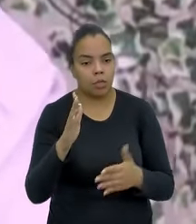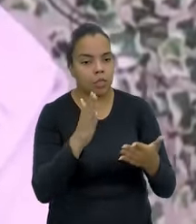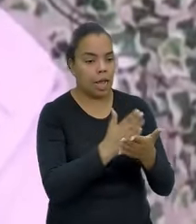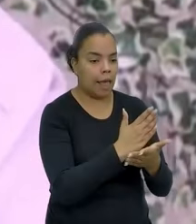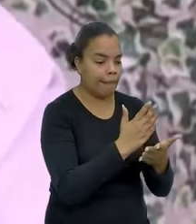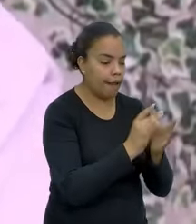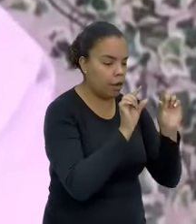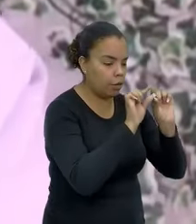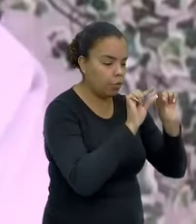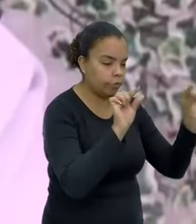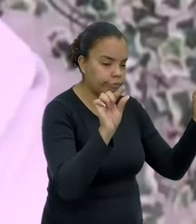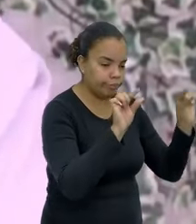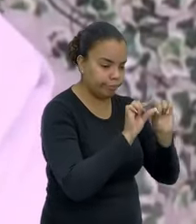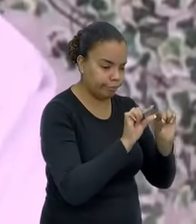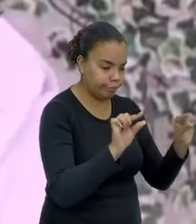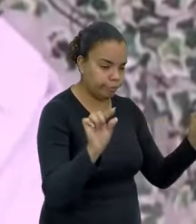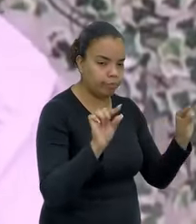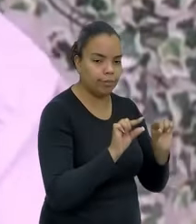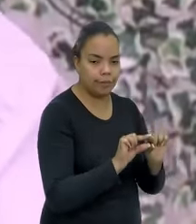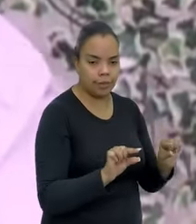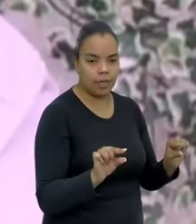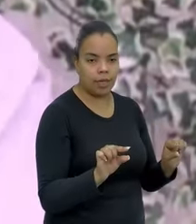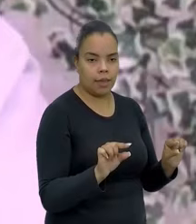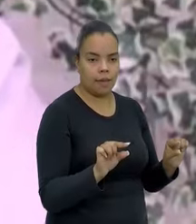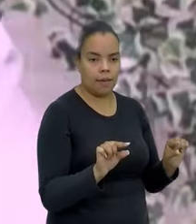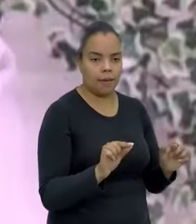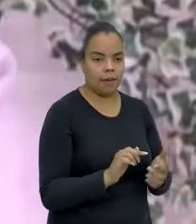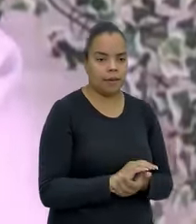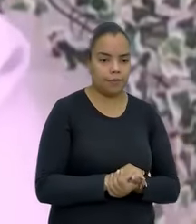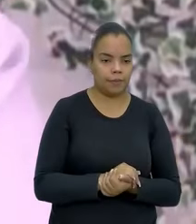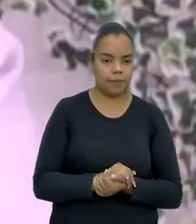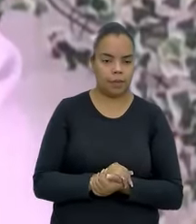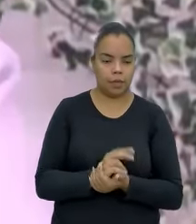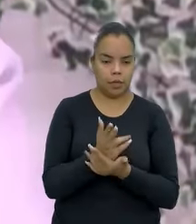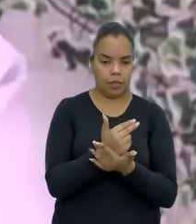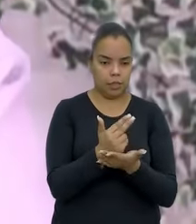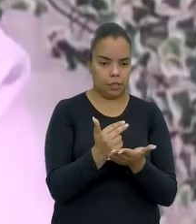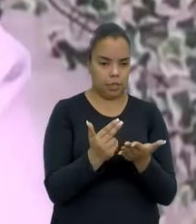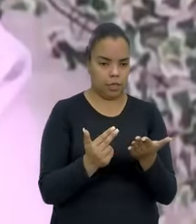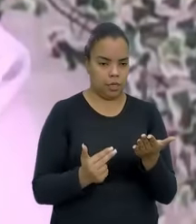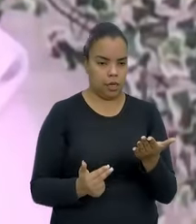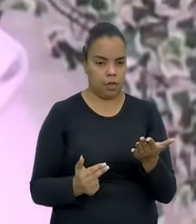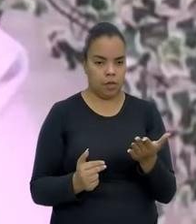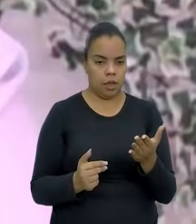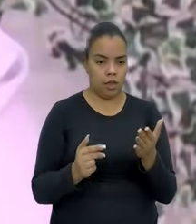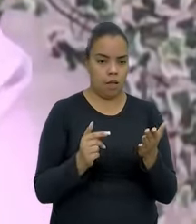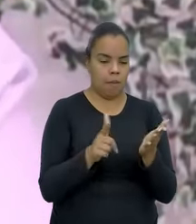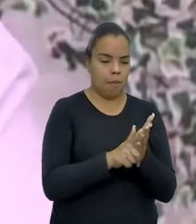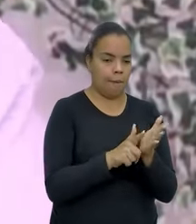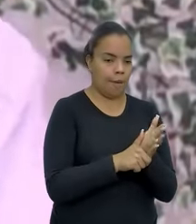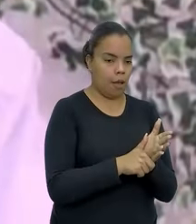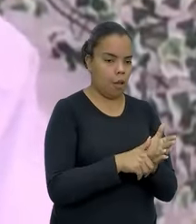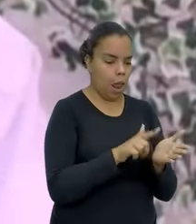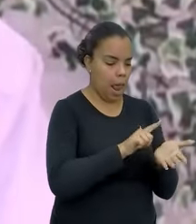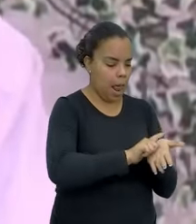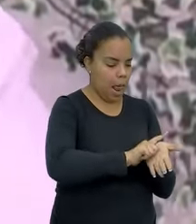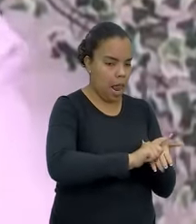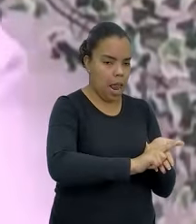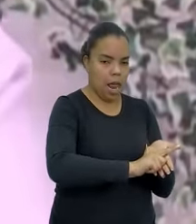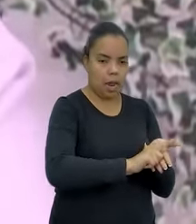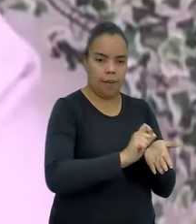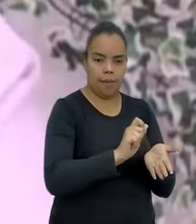dados contínuos que a gente considera quando nós desenhamos numa folha Lisa eu não tô trabalhando